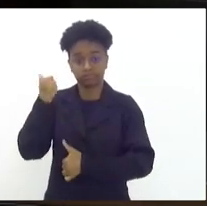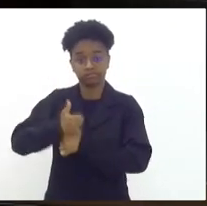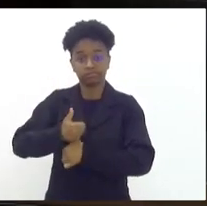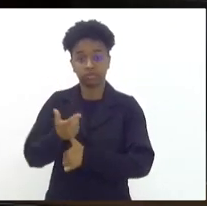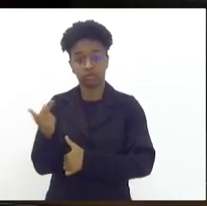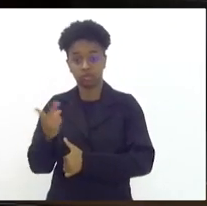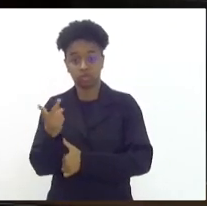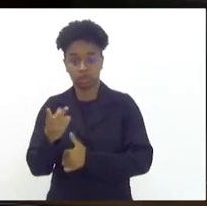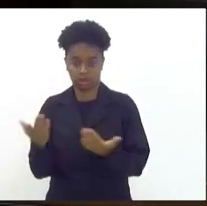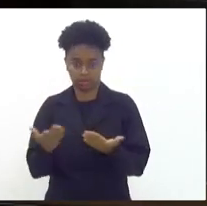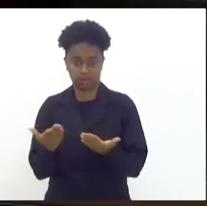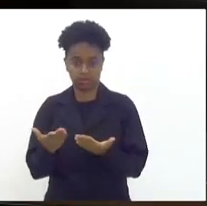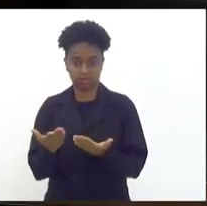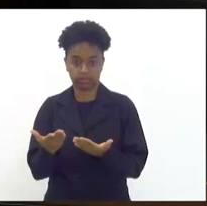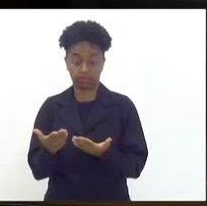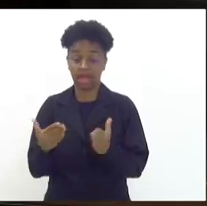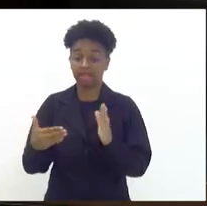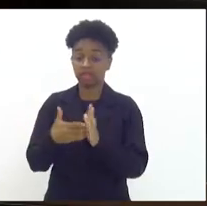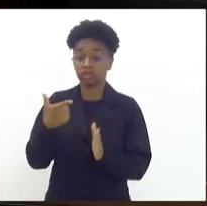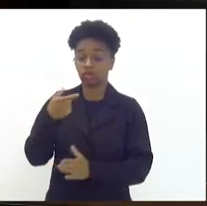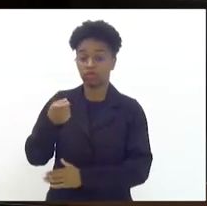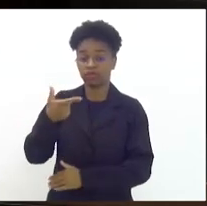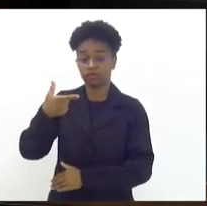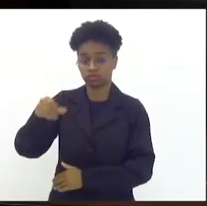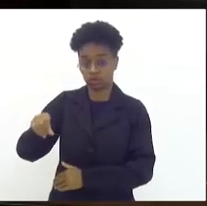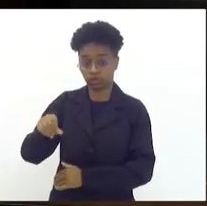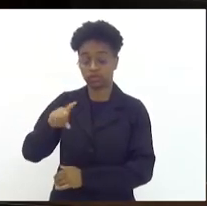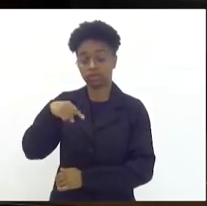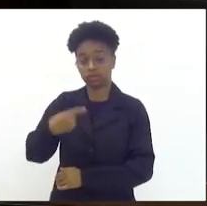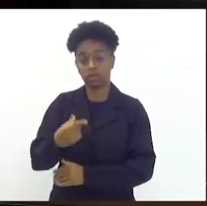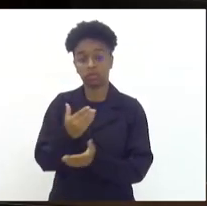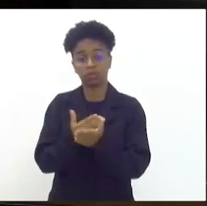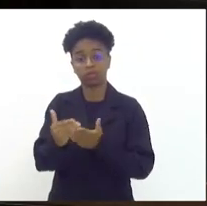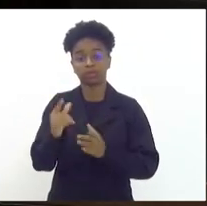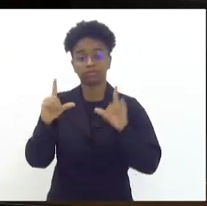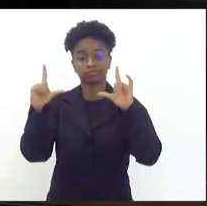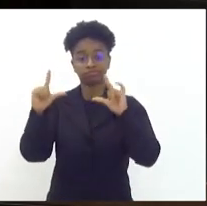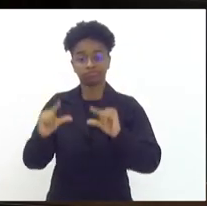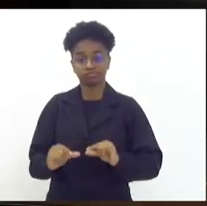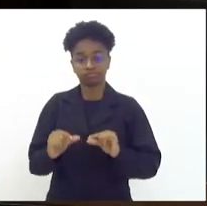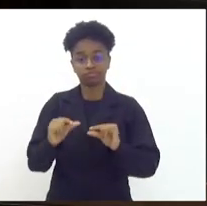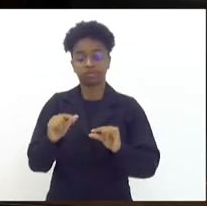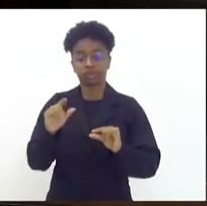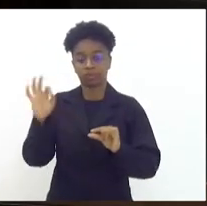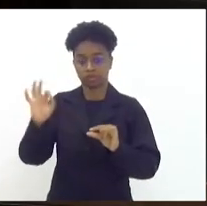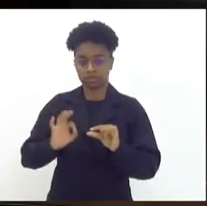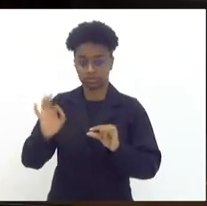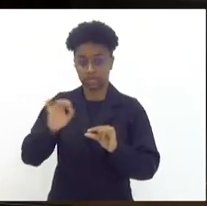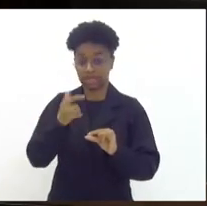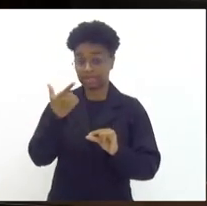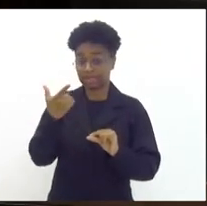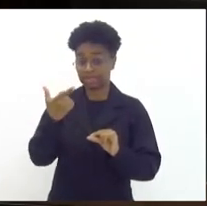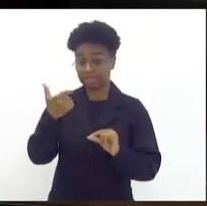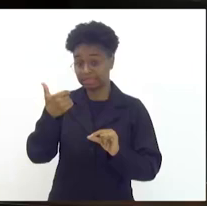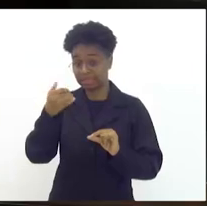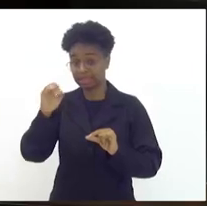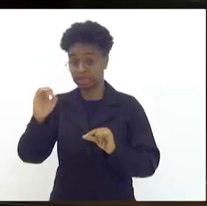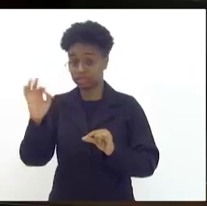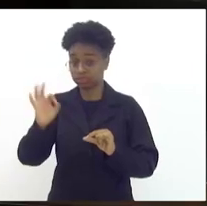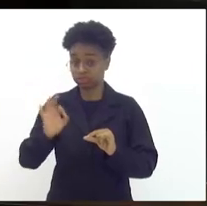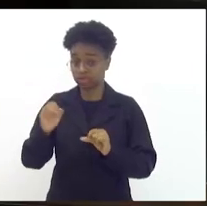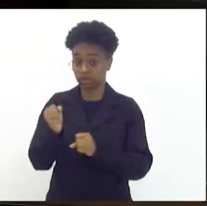2029 aí o ICMS começa a diminuir a alíquota 10% ao ano 10% ao ano até